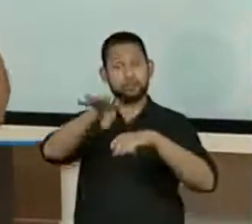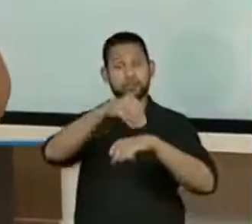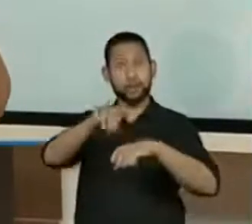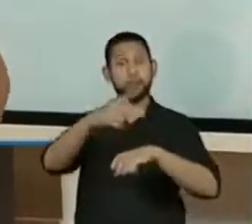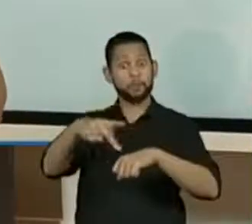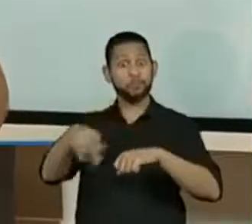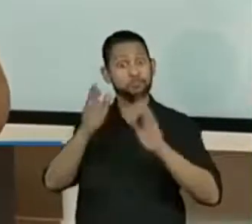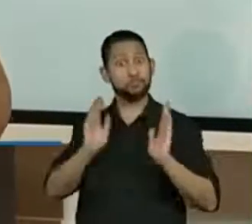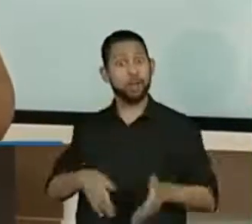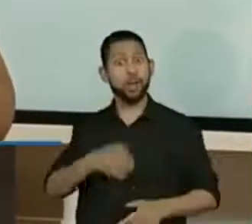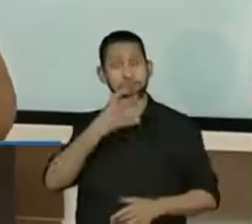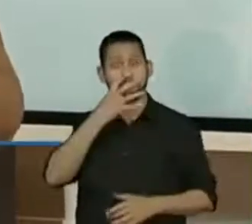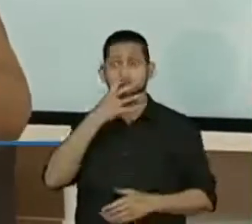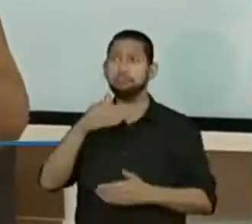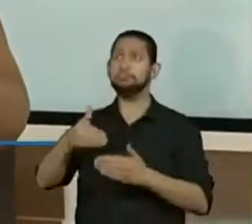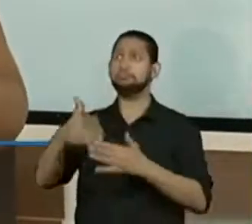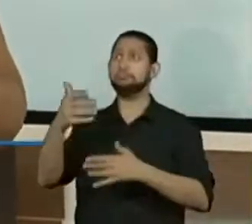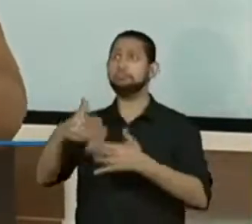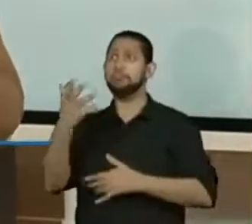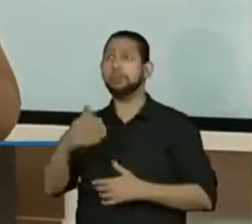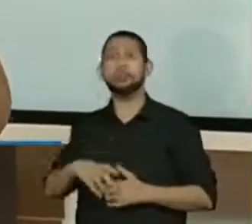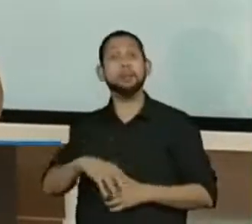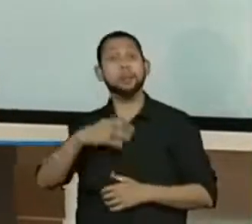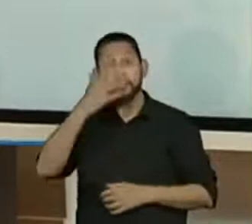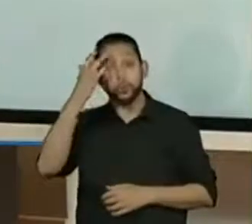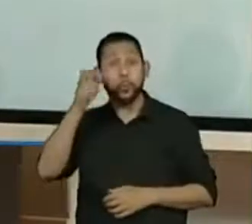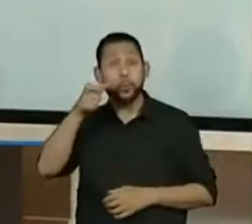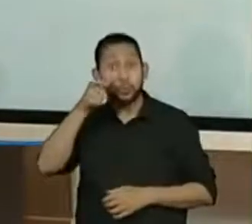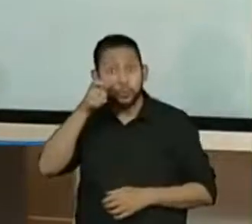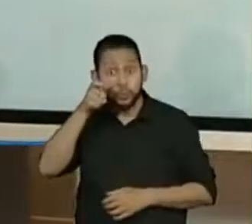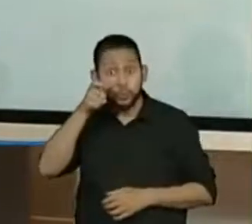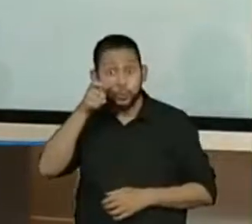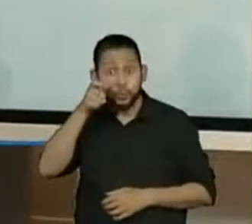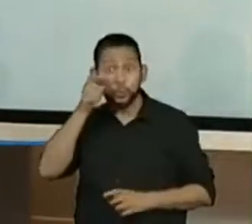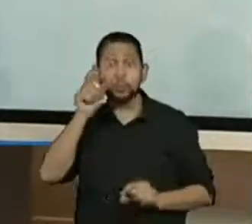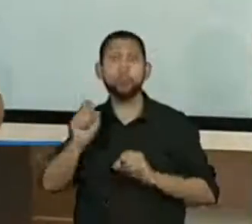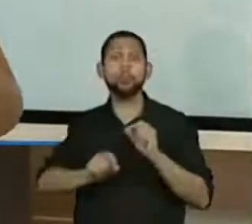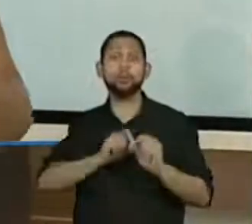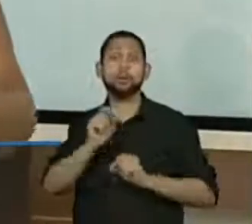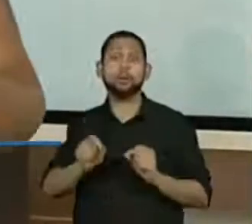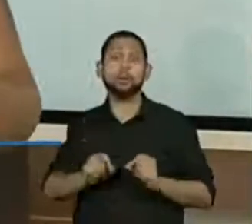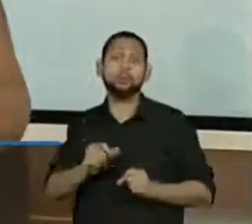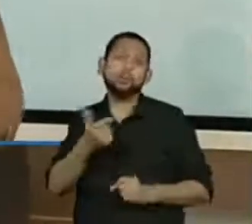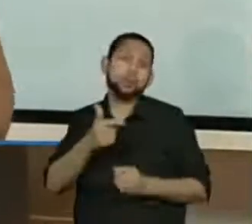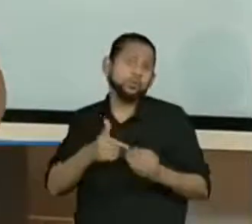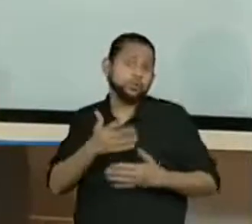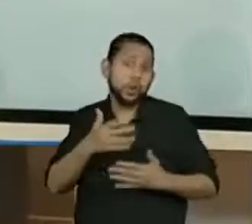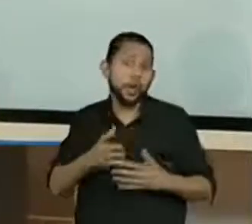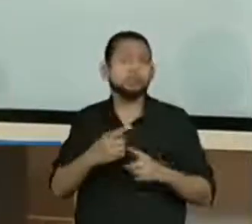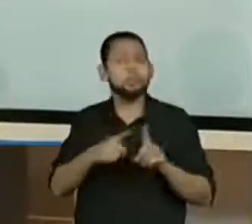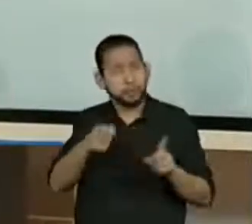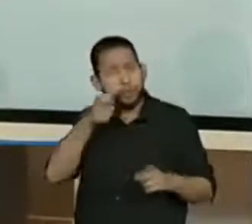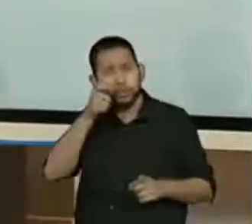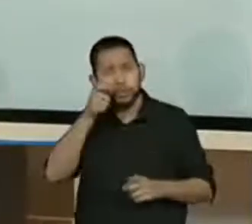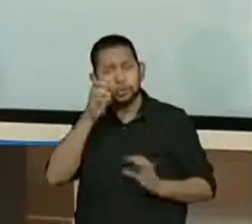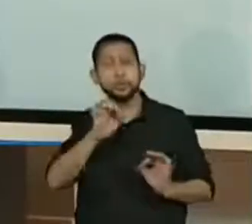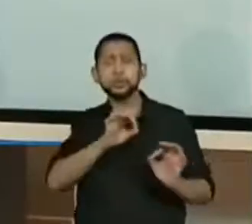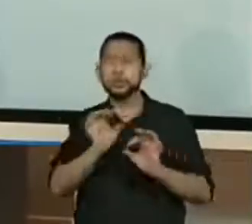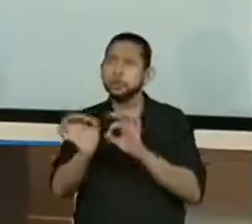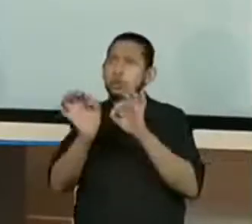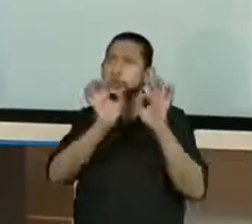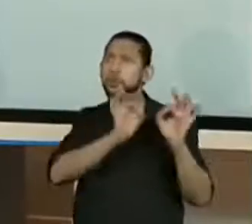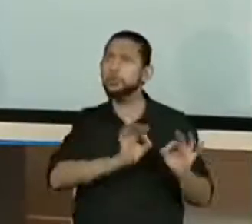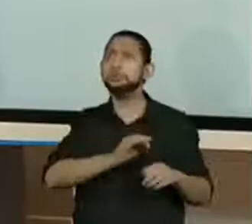que já está contratando e tem um pessoal que está assistindo por um meio que não tem um chat mas tá lhe tô